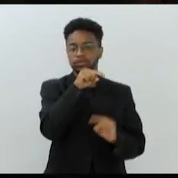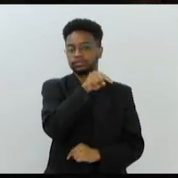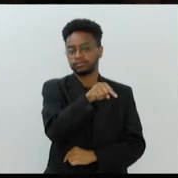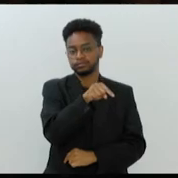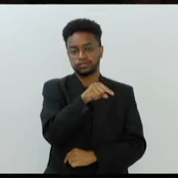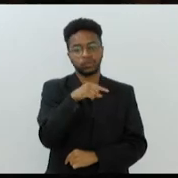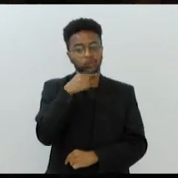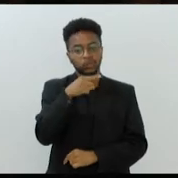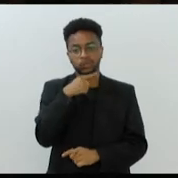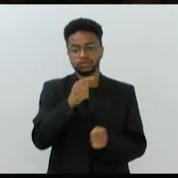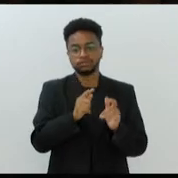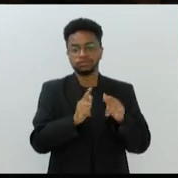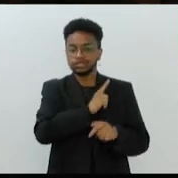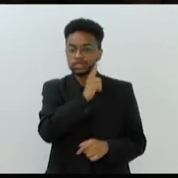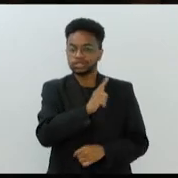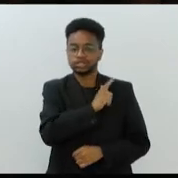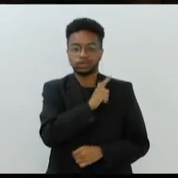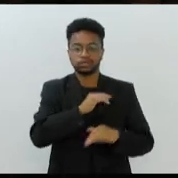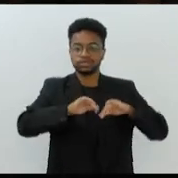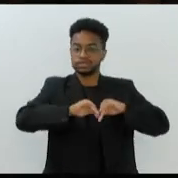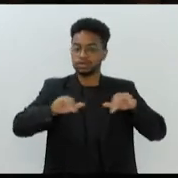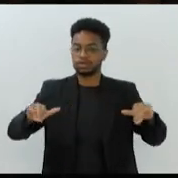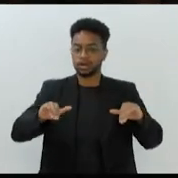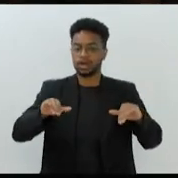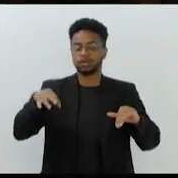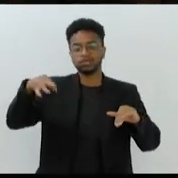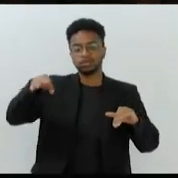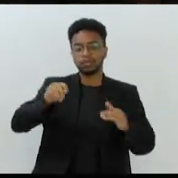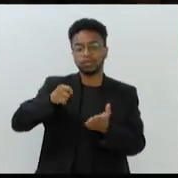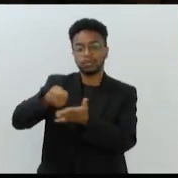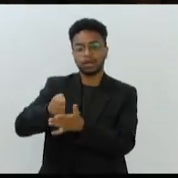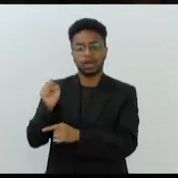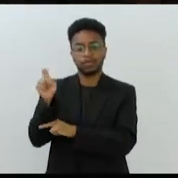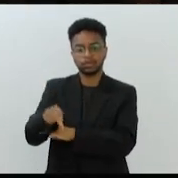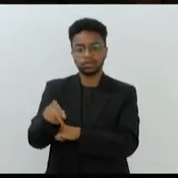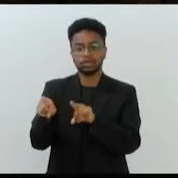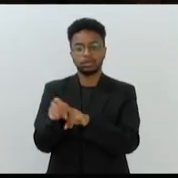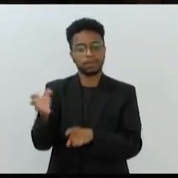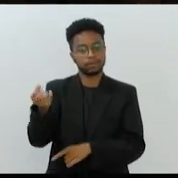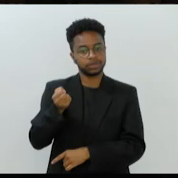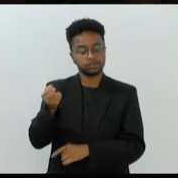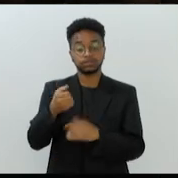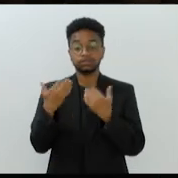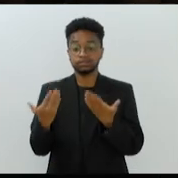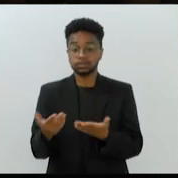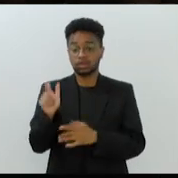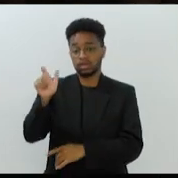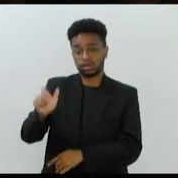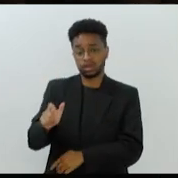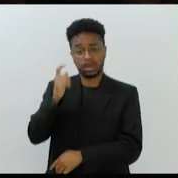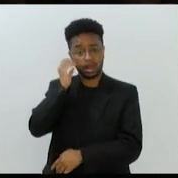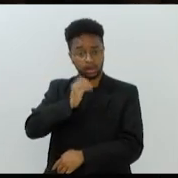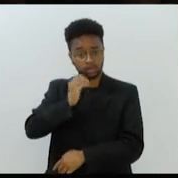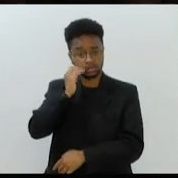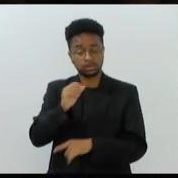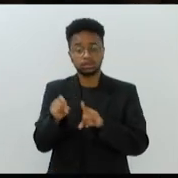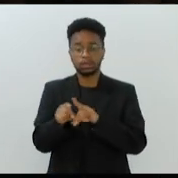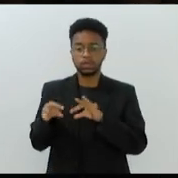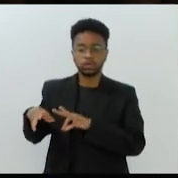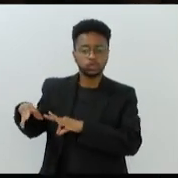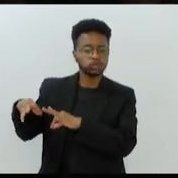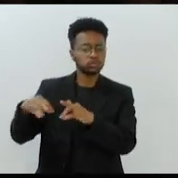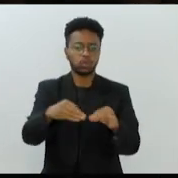fazer a gestão em separado da folha de aposentados e pensionistas. Então, Cláudio Castro e todos